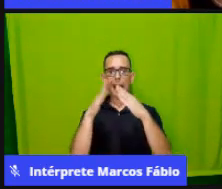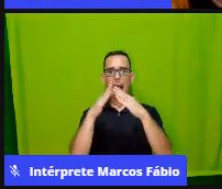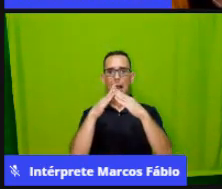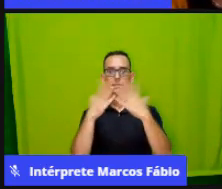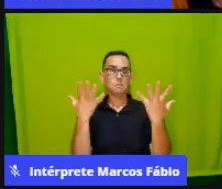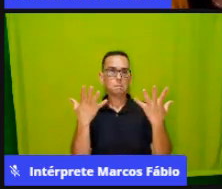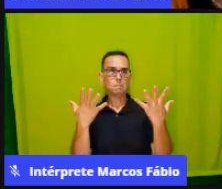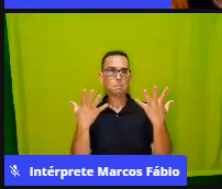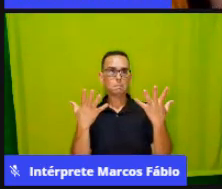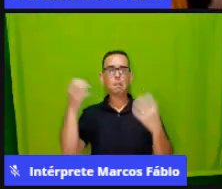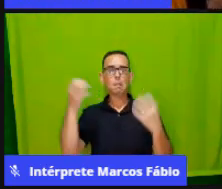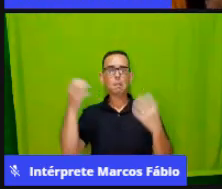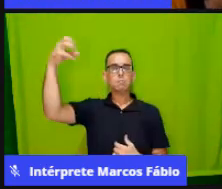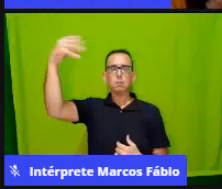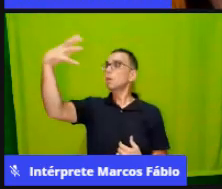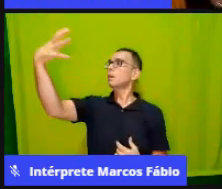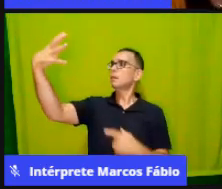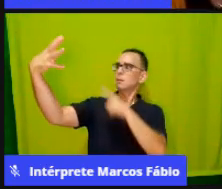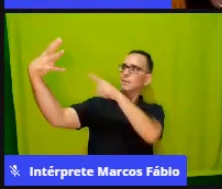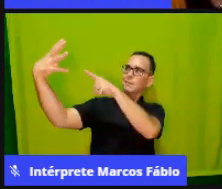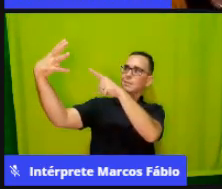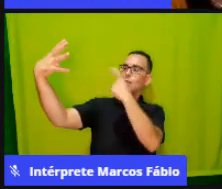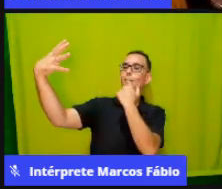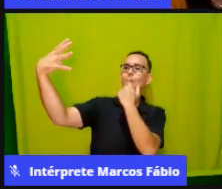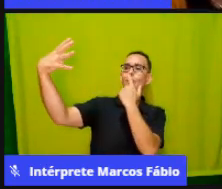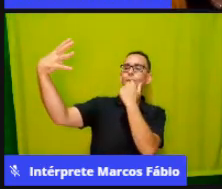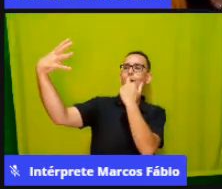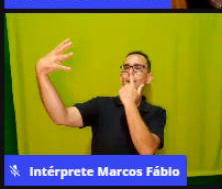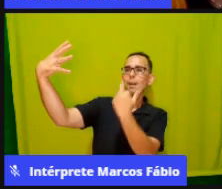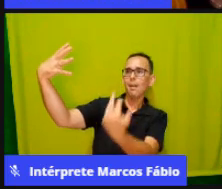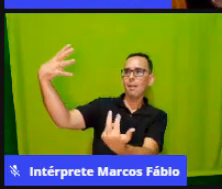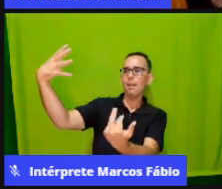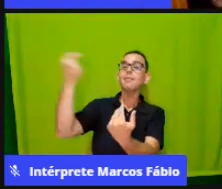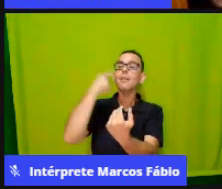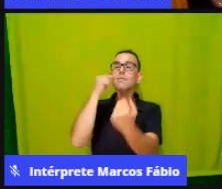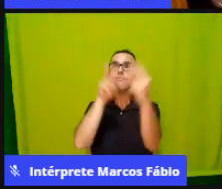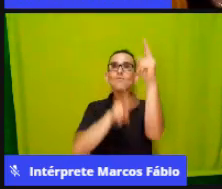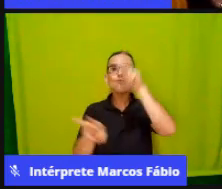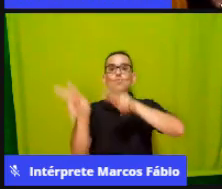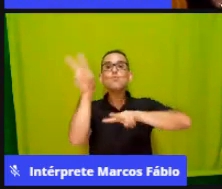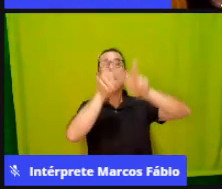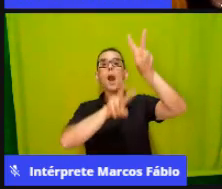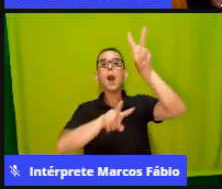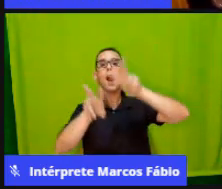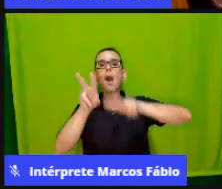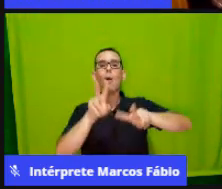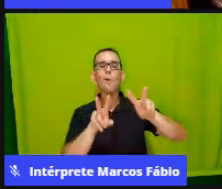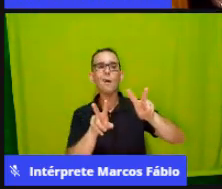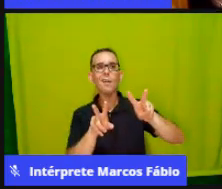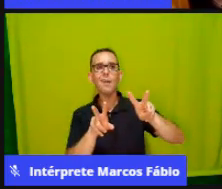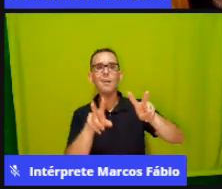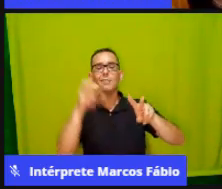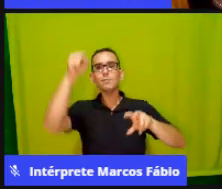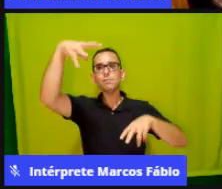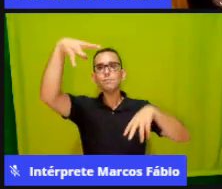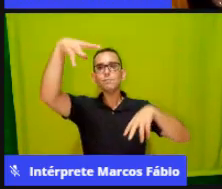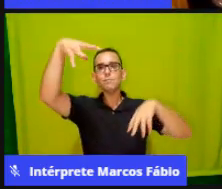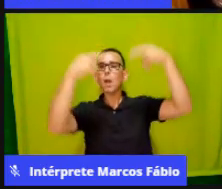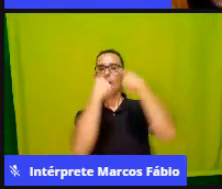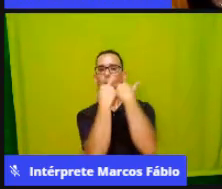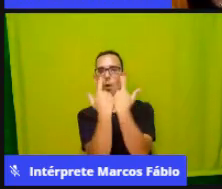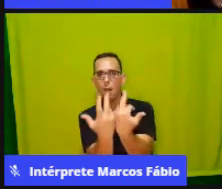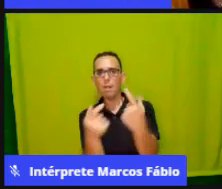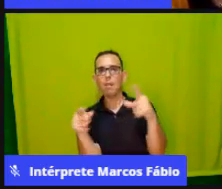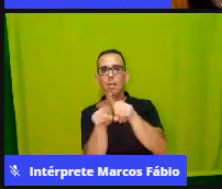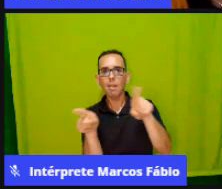domicílio, quando toca a campainha dentro da casa, tem estímulos visuais, né, por meio de luzes, cores, onde